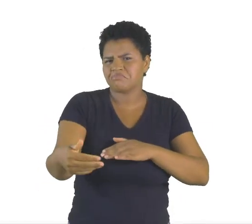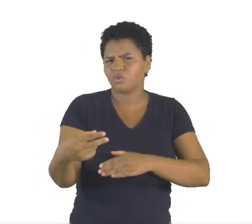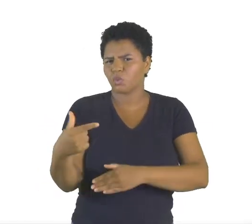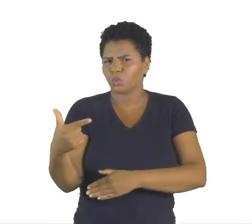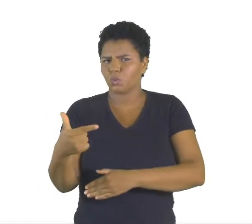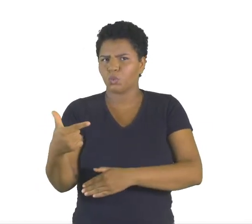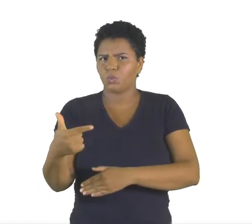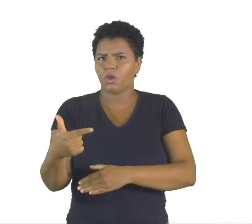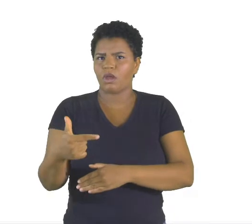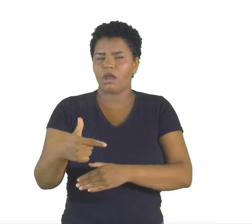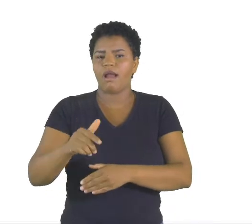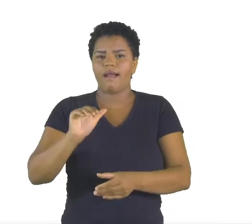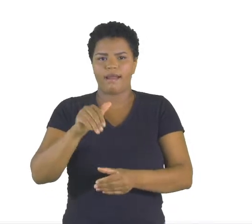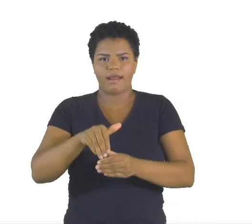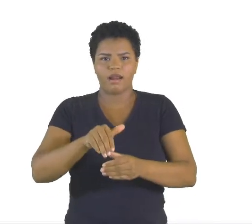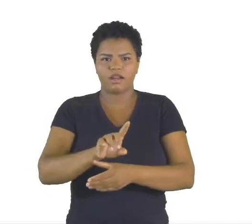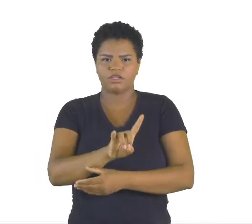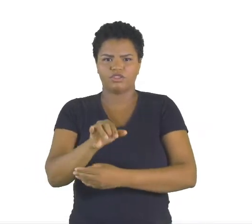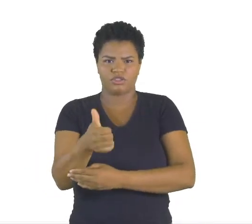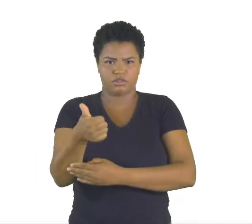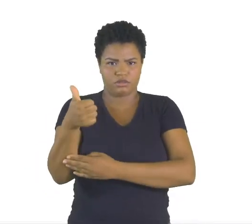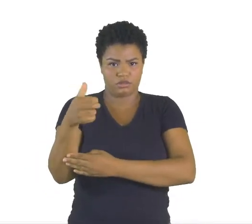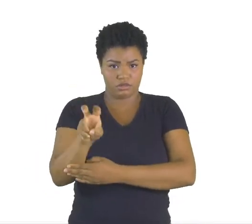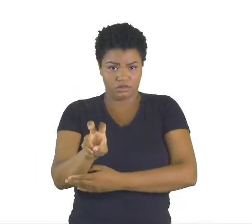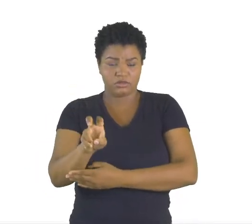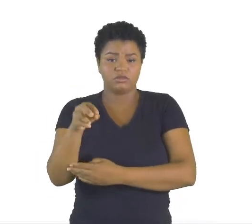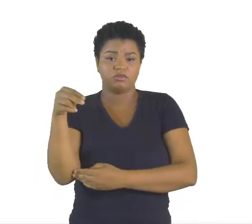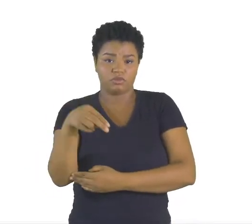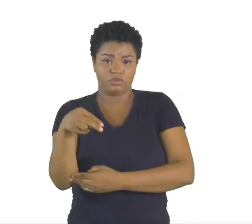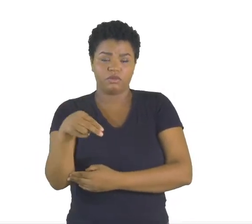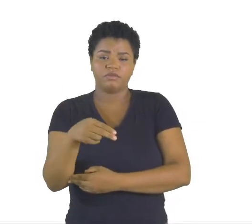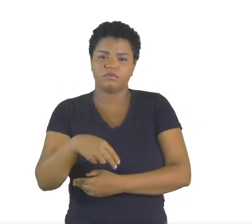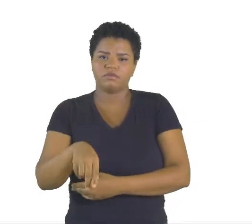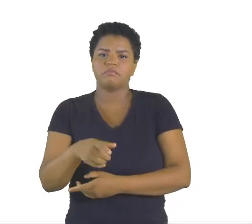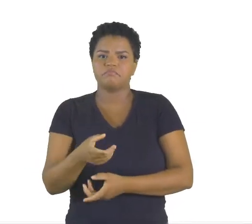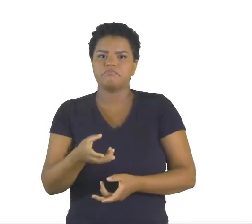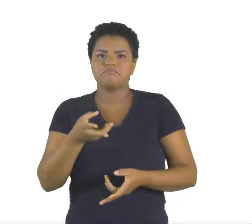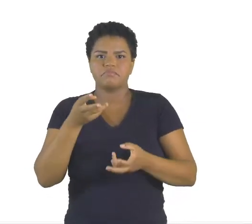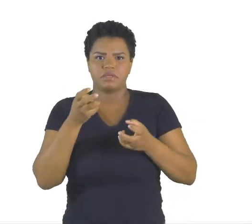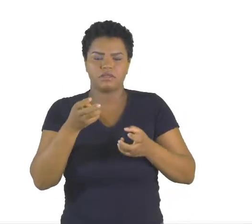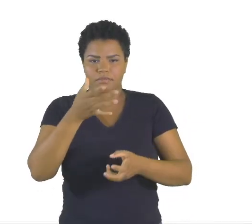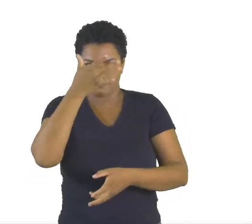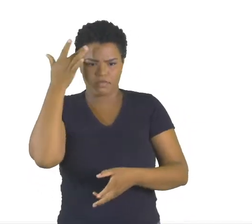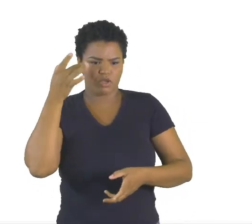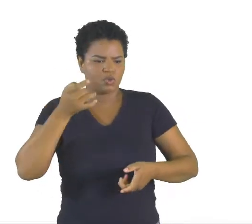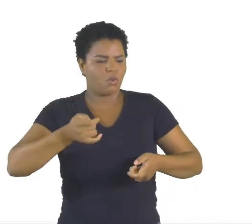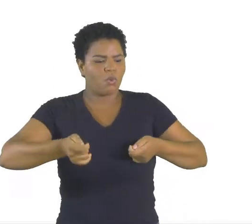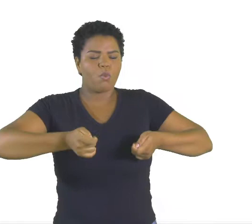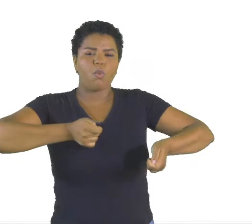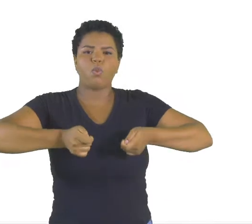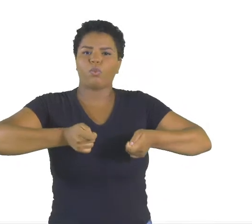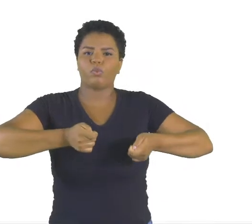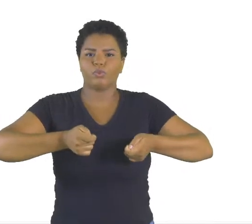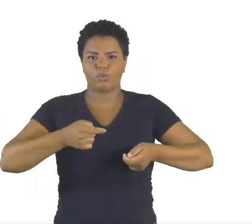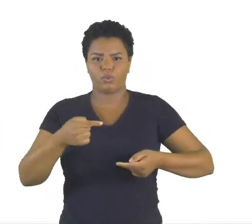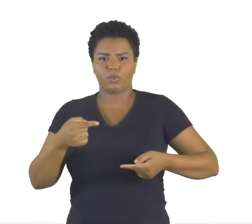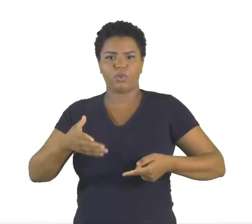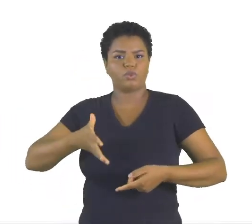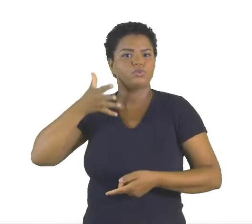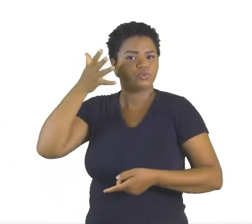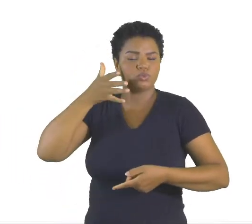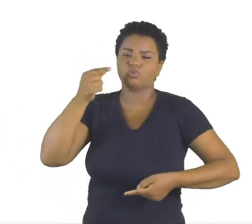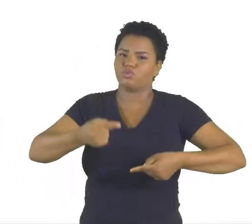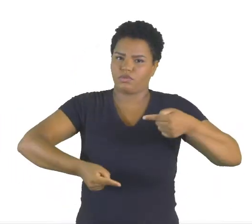eleição é no próximo dia 15 de novembro, vocês vão observar essa pessoa aí do moderador, do mediador do discurso, né? Desse